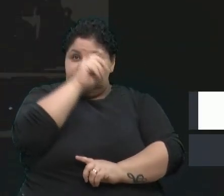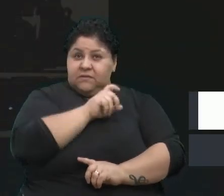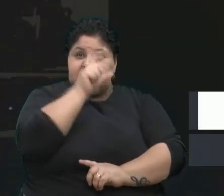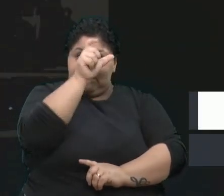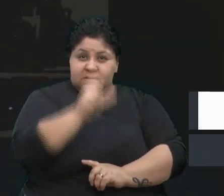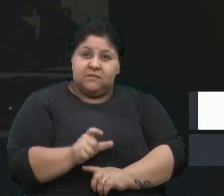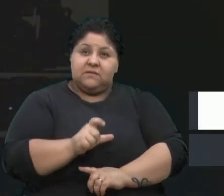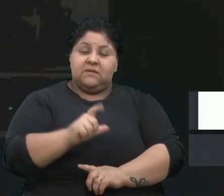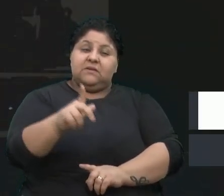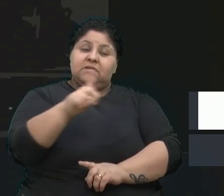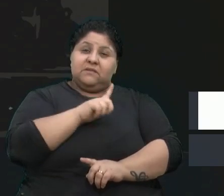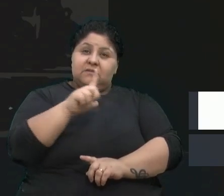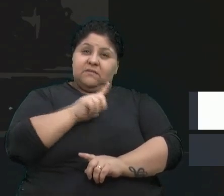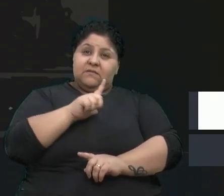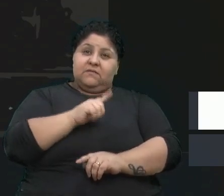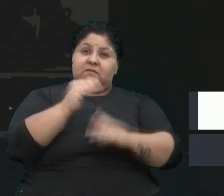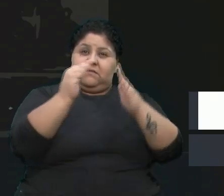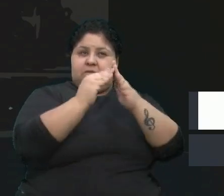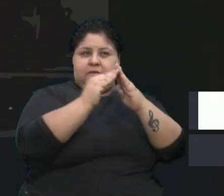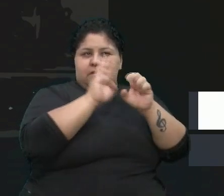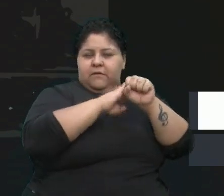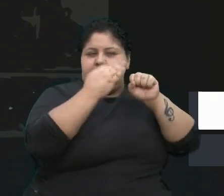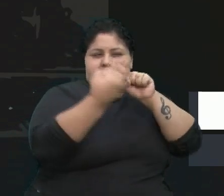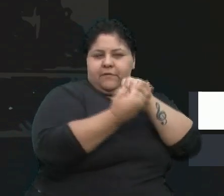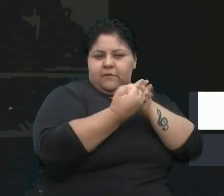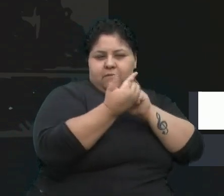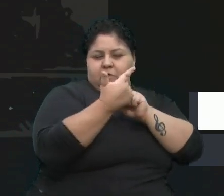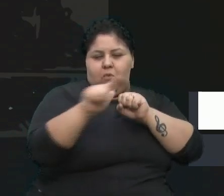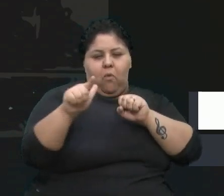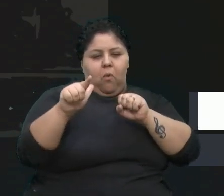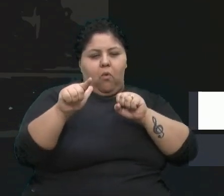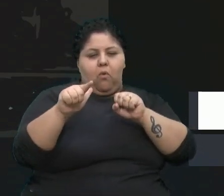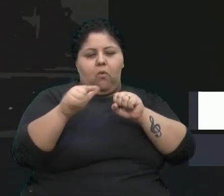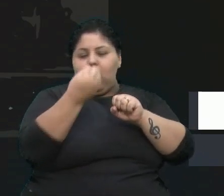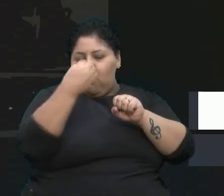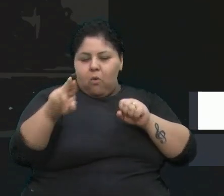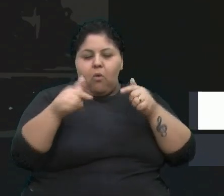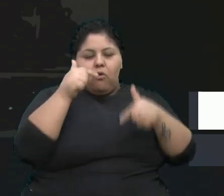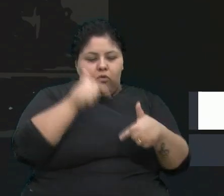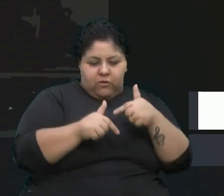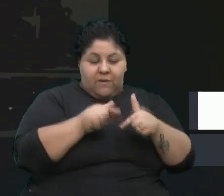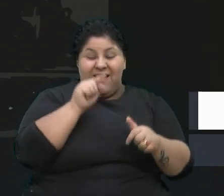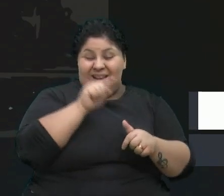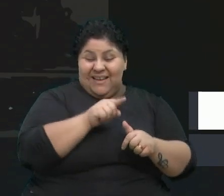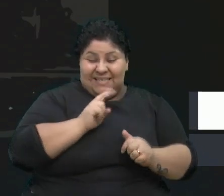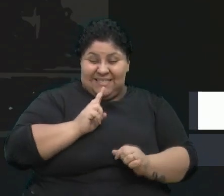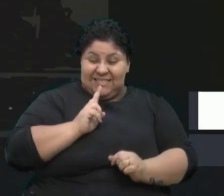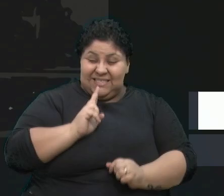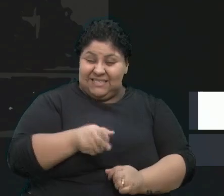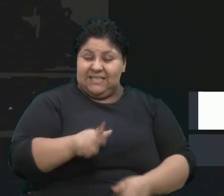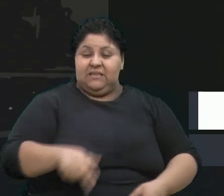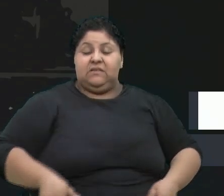que moram no bairro ou que trabalham no bairro, porque ali sempre foi